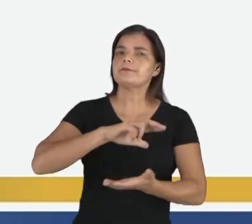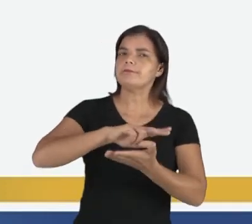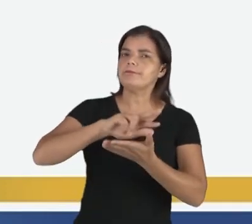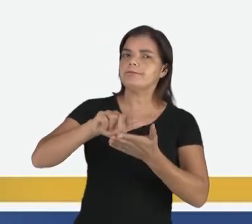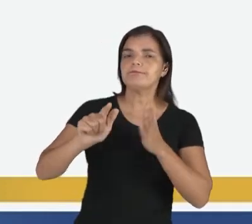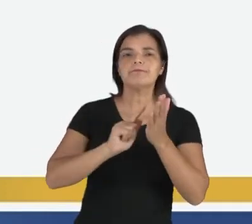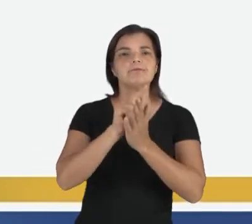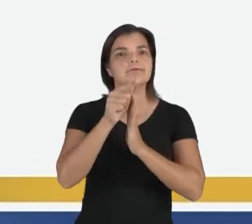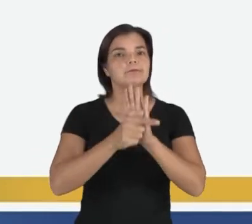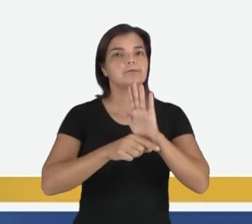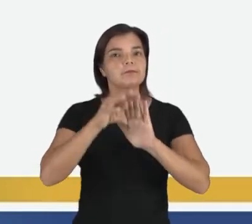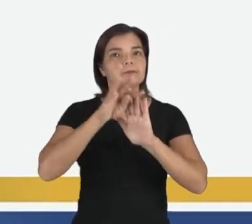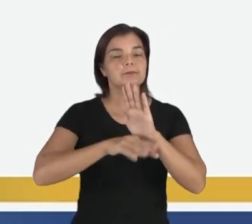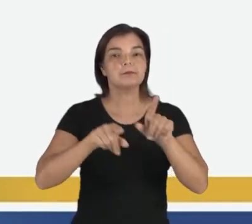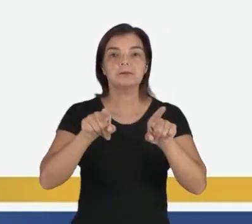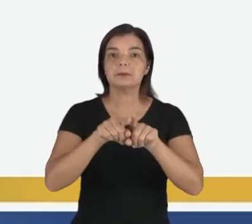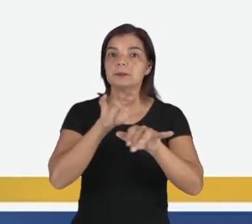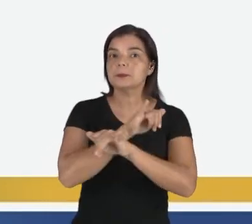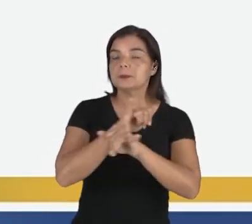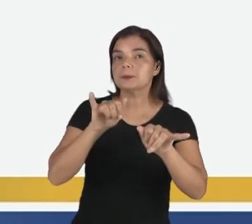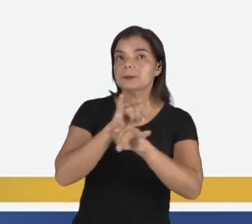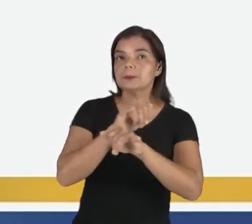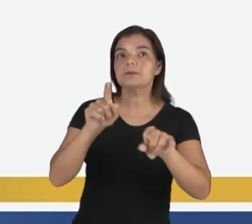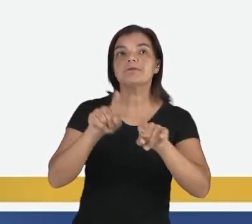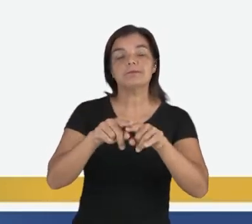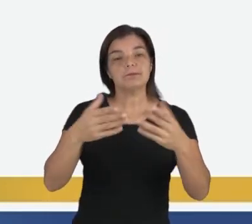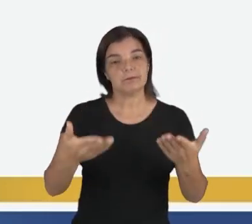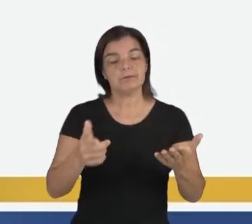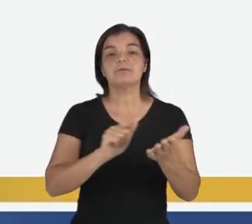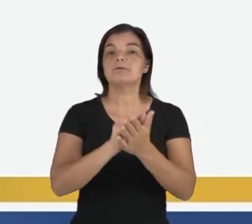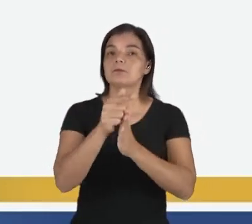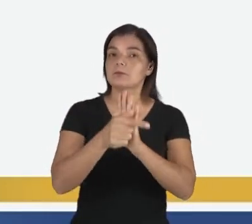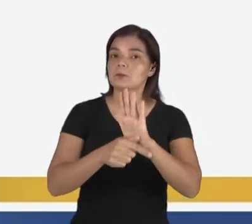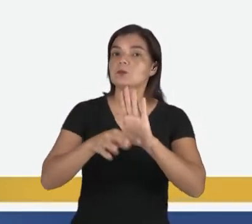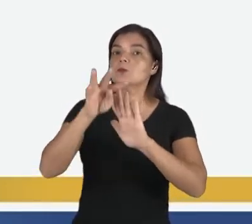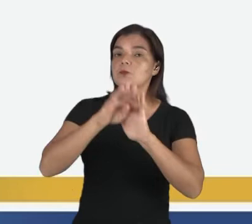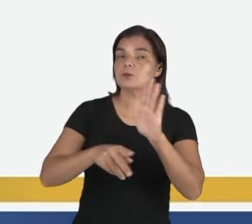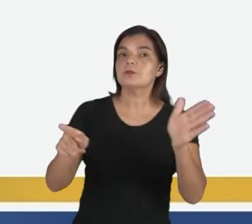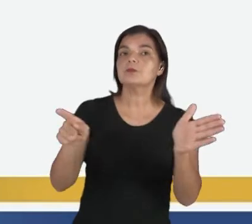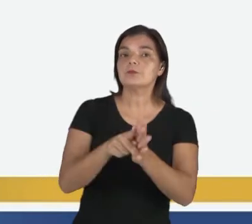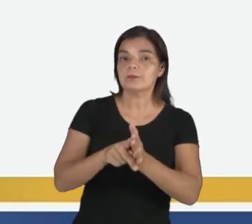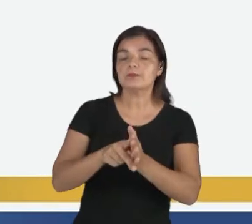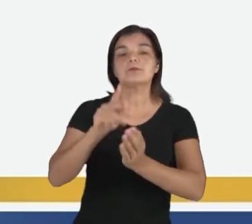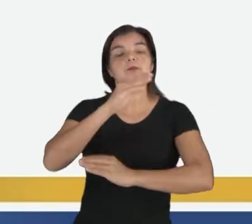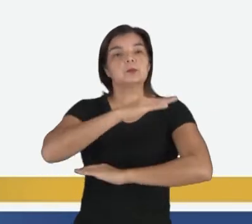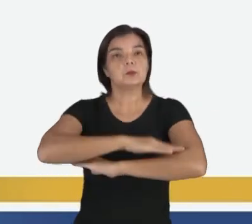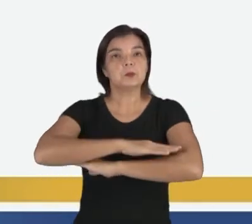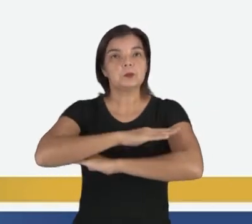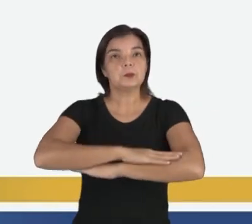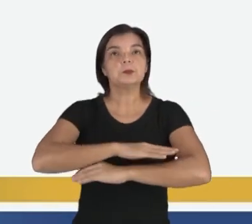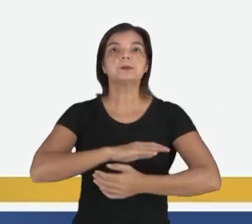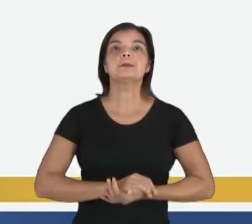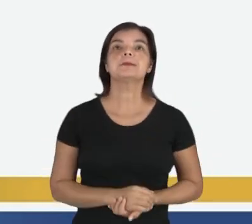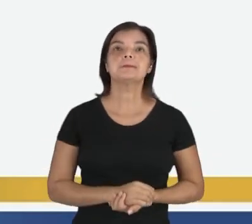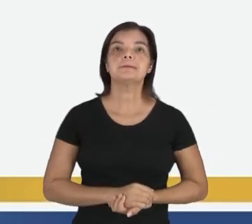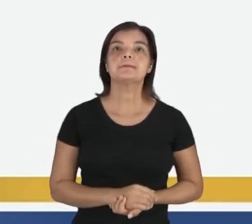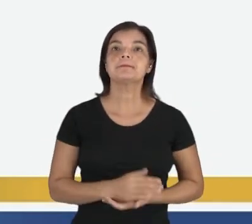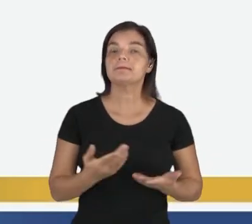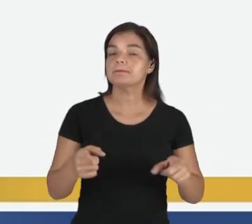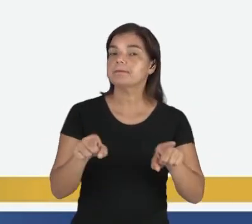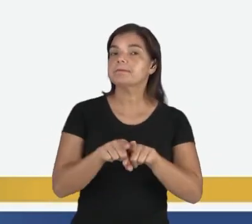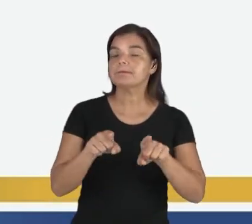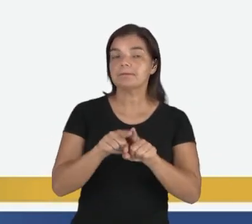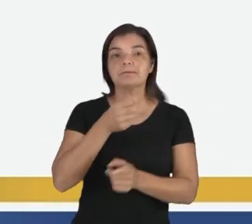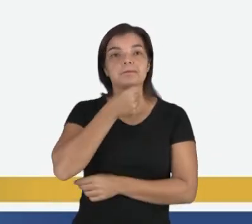vários gêneros textuais. A notícia é um desses gêneros textuais que faz parte da esfera jornalística, assim